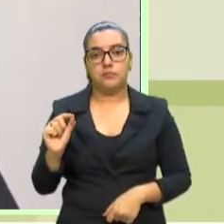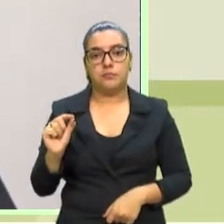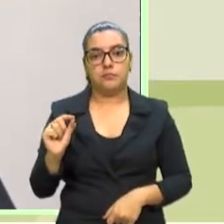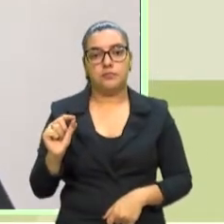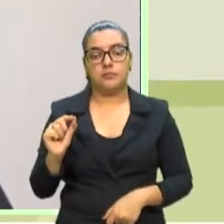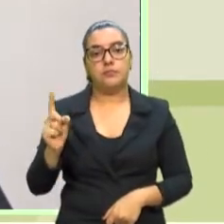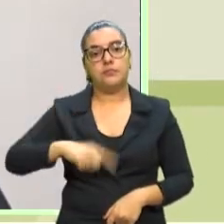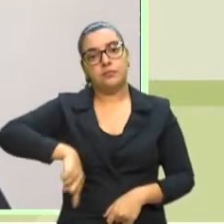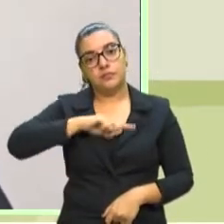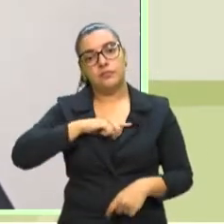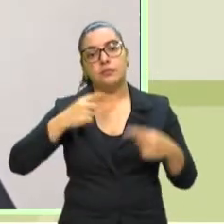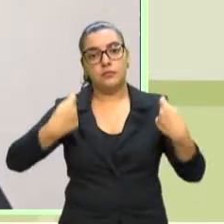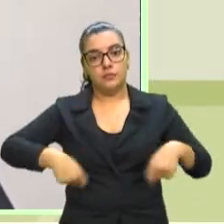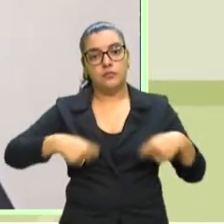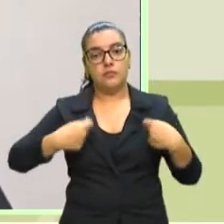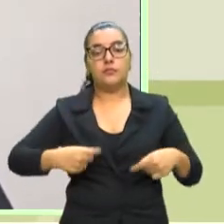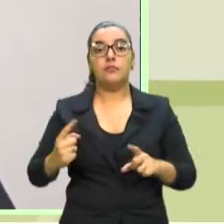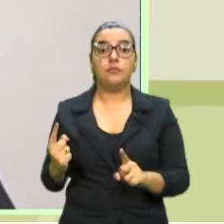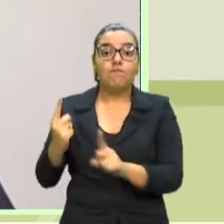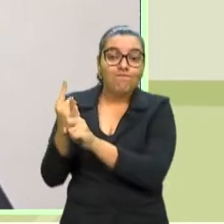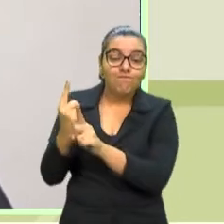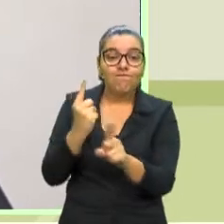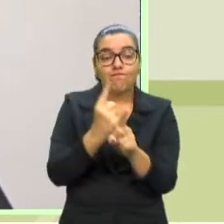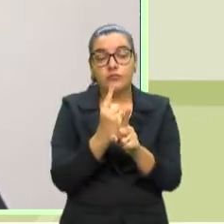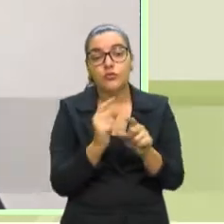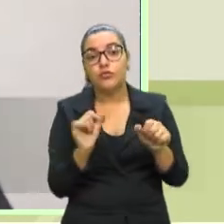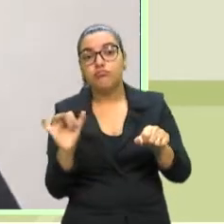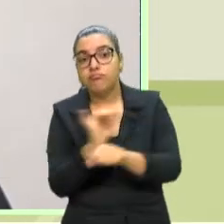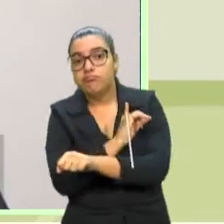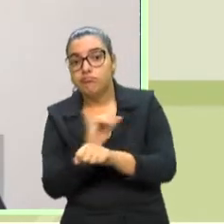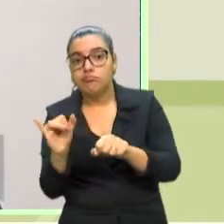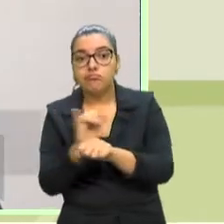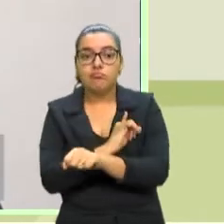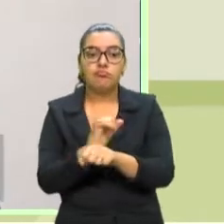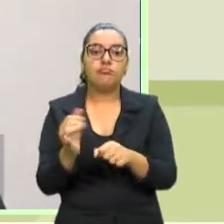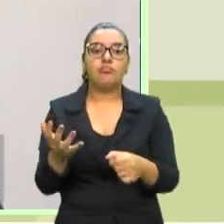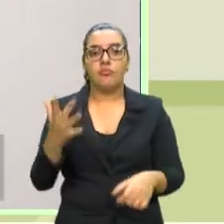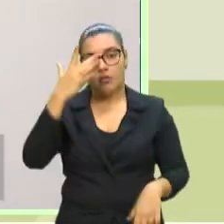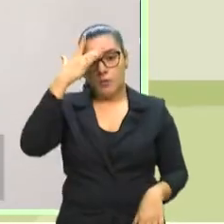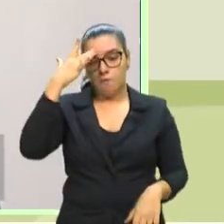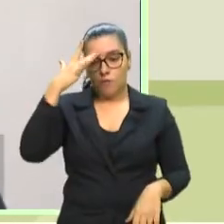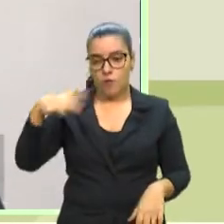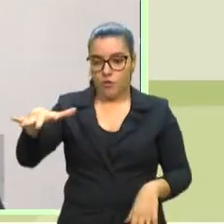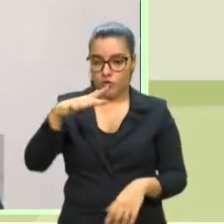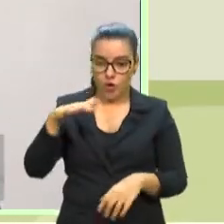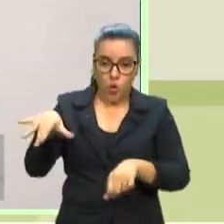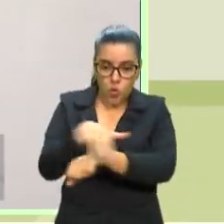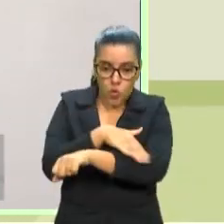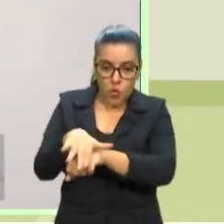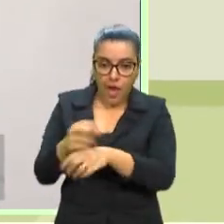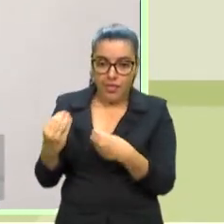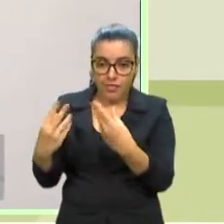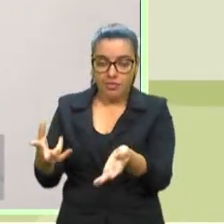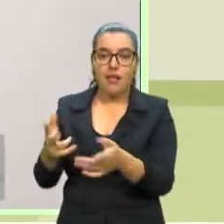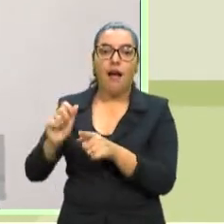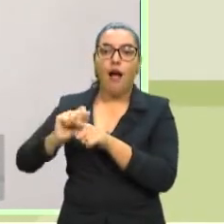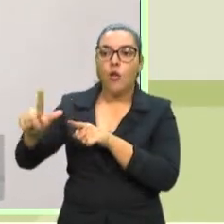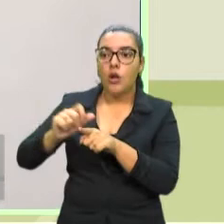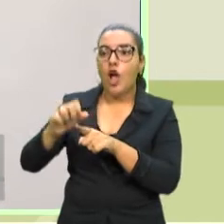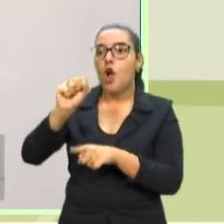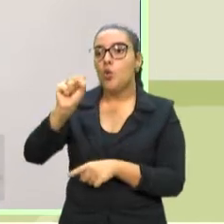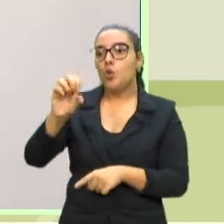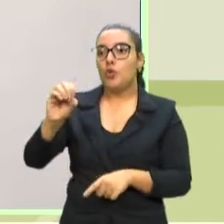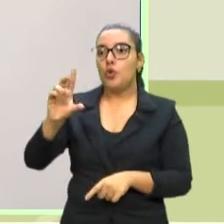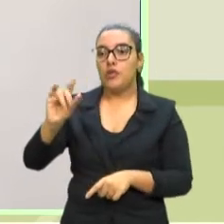nós precisamos encontrar formas para tirar, por exemplo, a população de rua, gerando emprego, aluguel social também